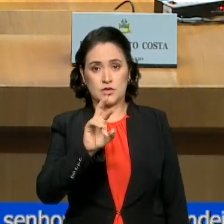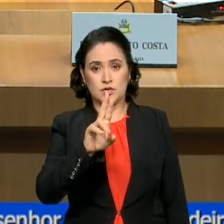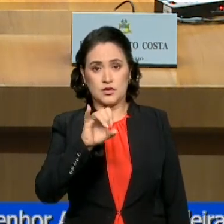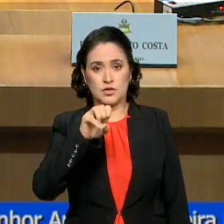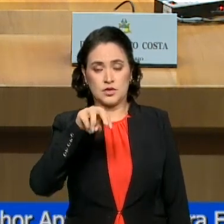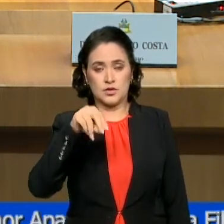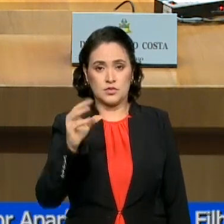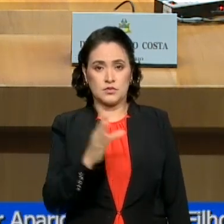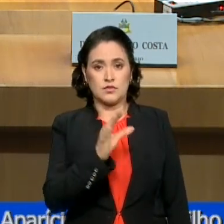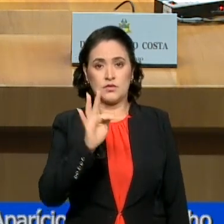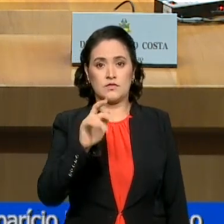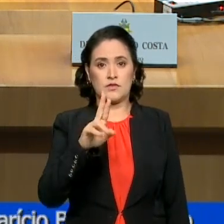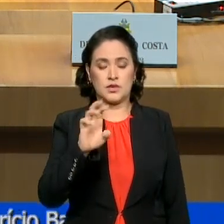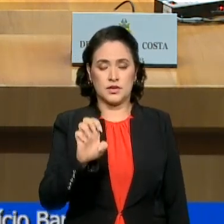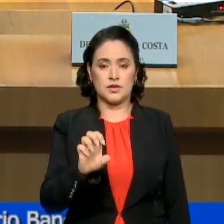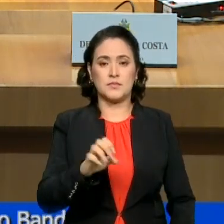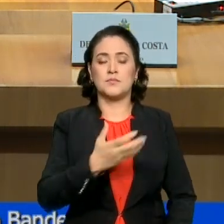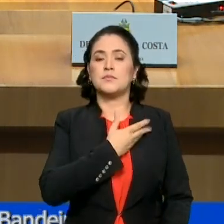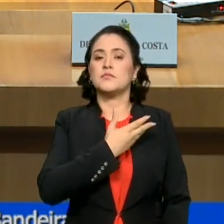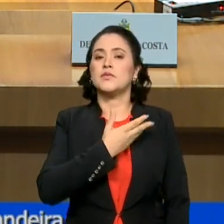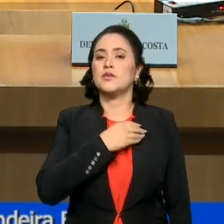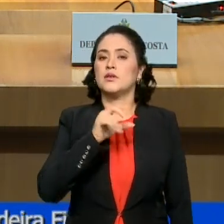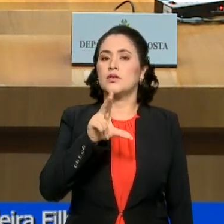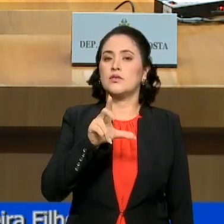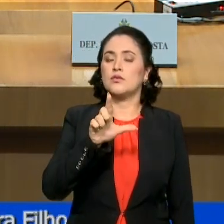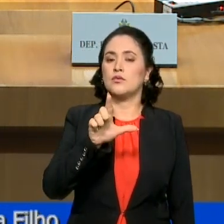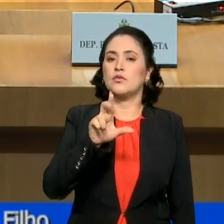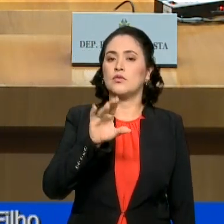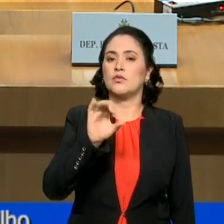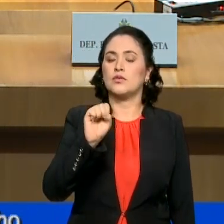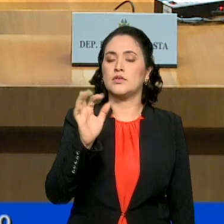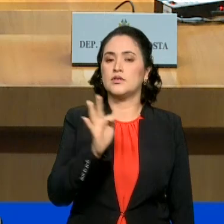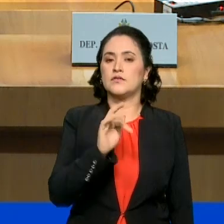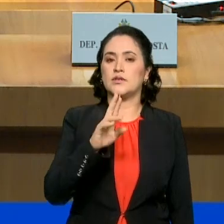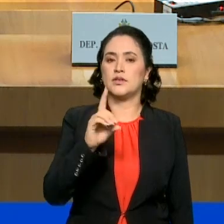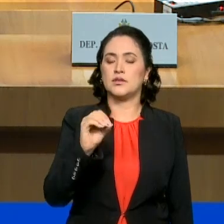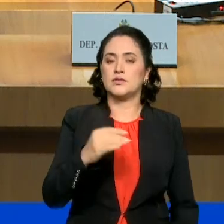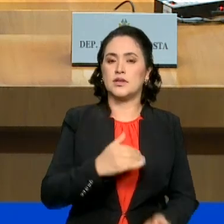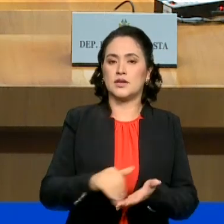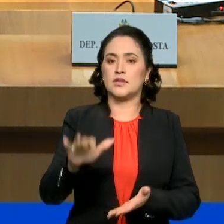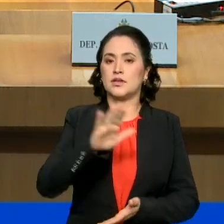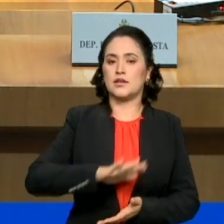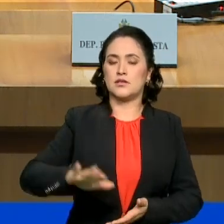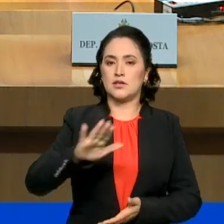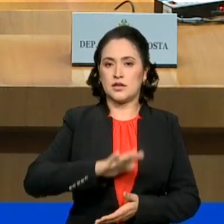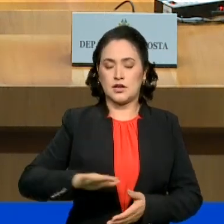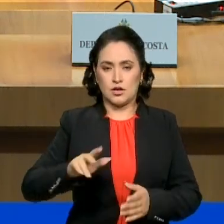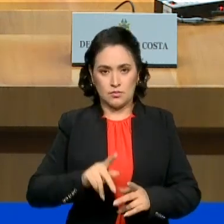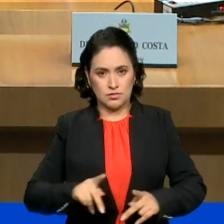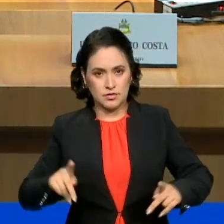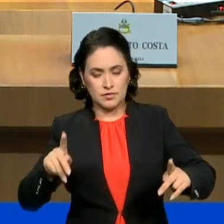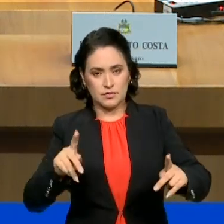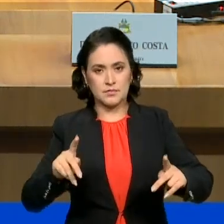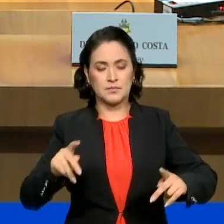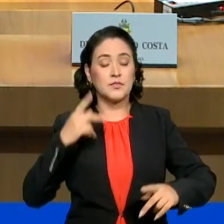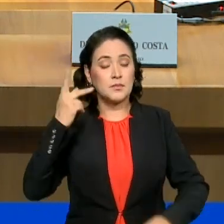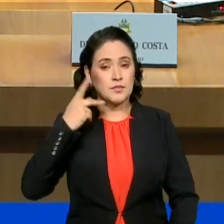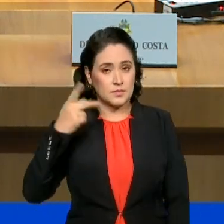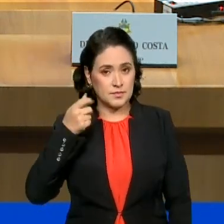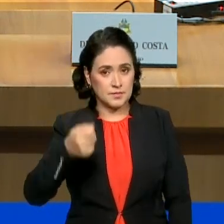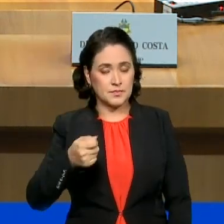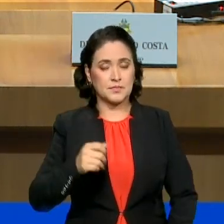Fernando, secretário-geral de governadoria. Senhor Estênio Rezende, ex-deputado